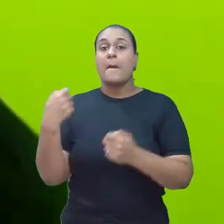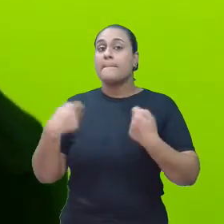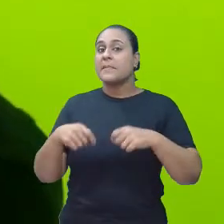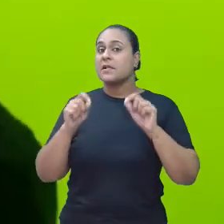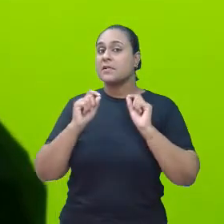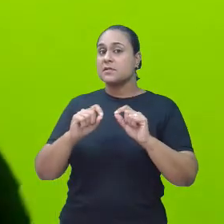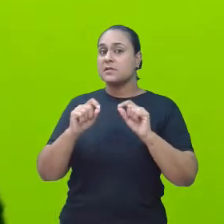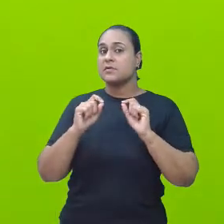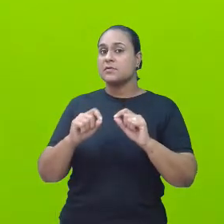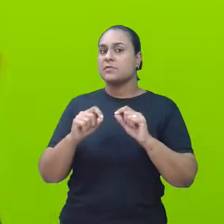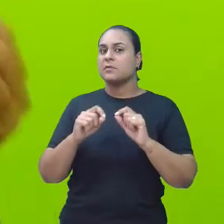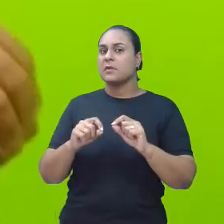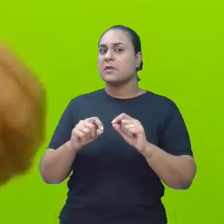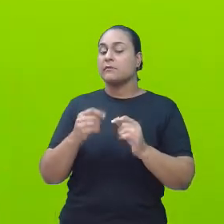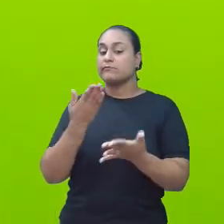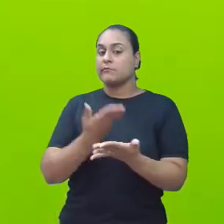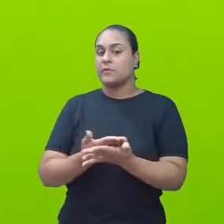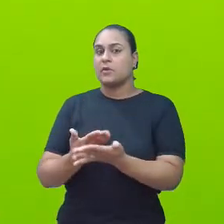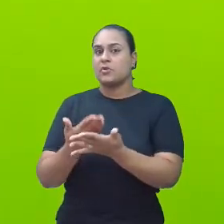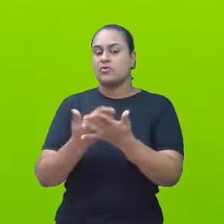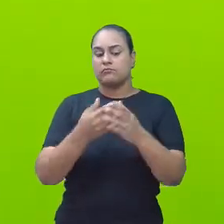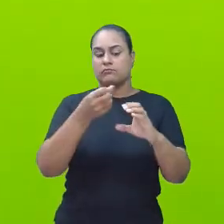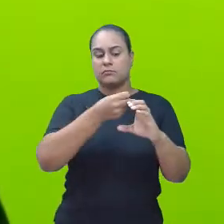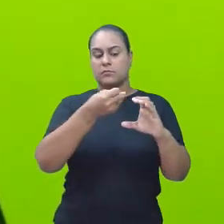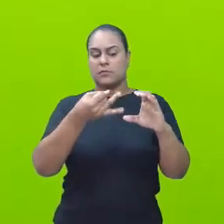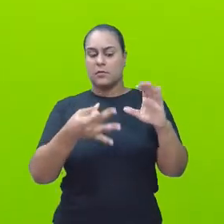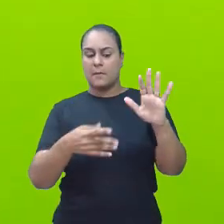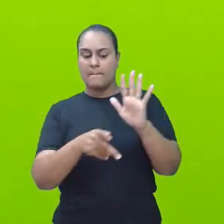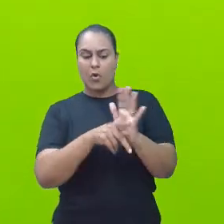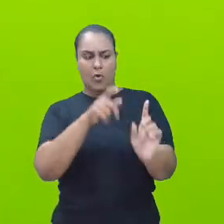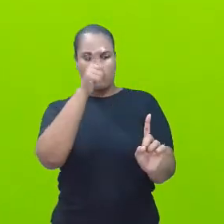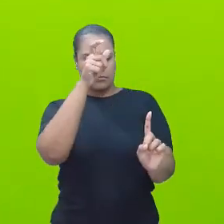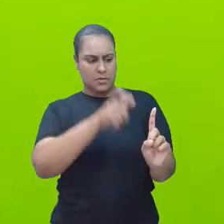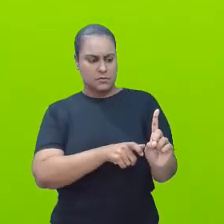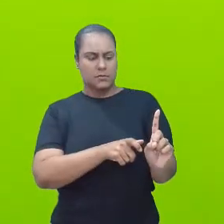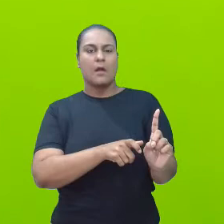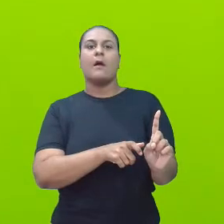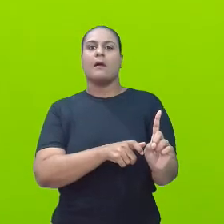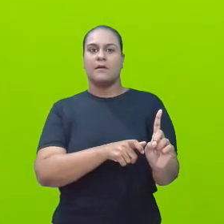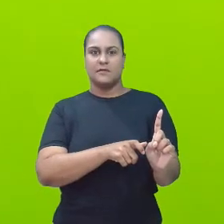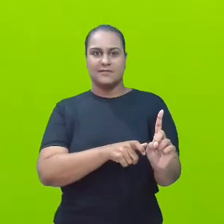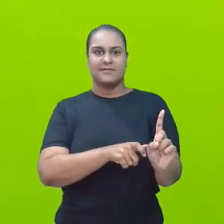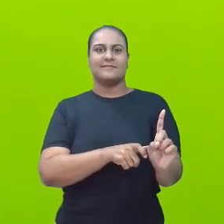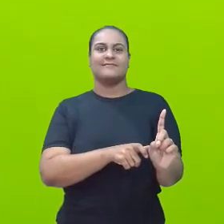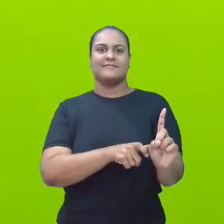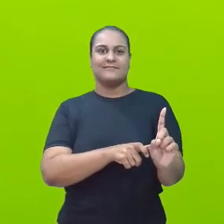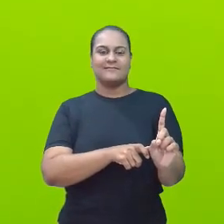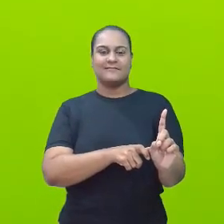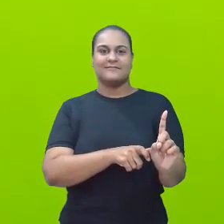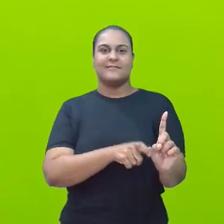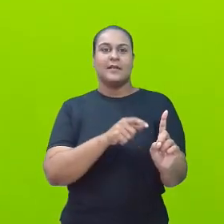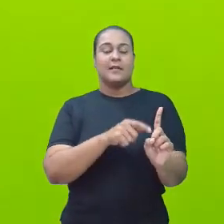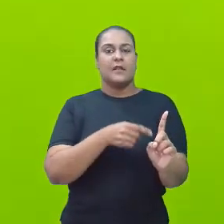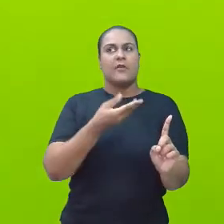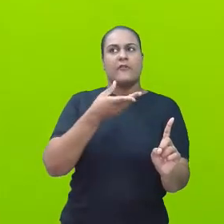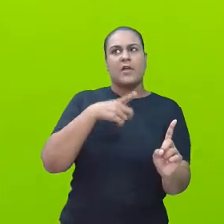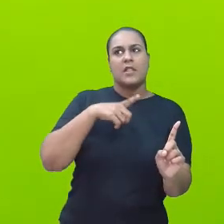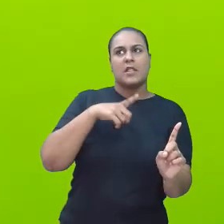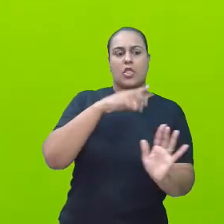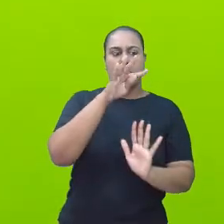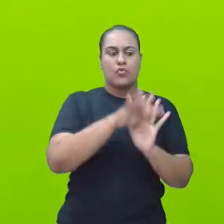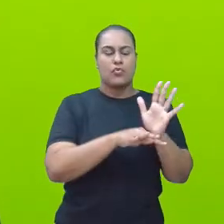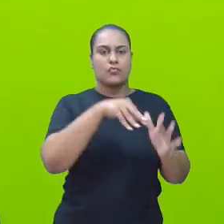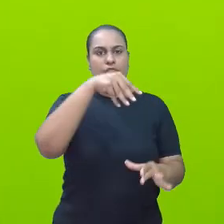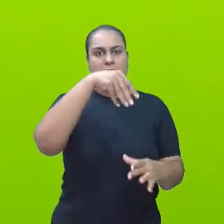você estude características daquele personagem, né, que vão estar nas falas, no texto, né?